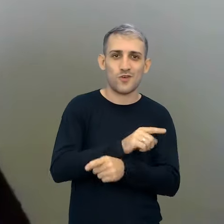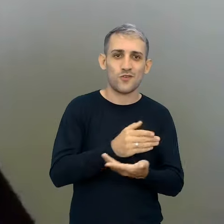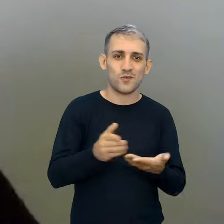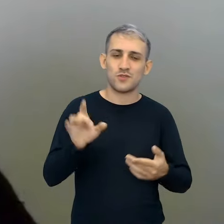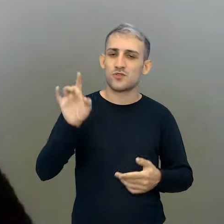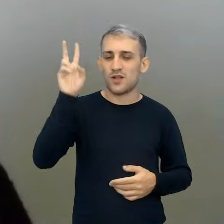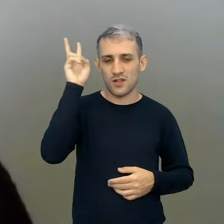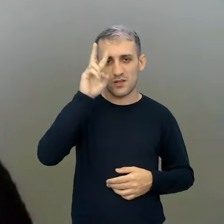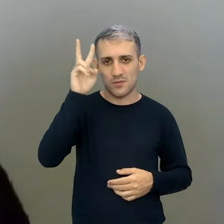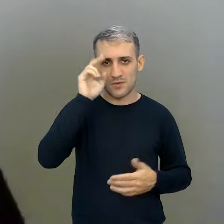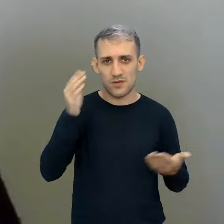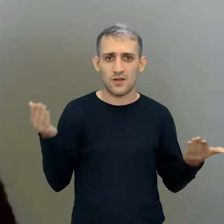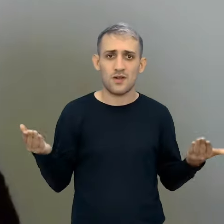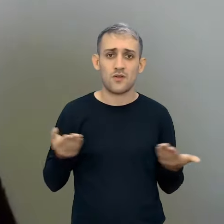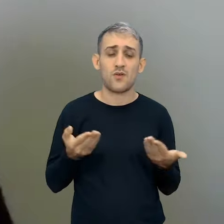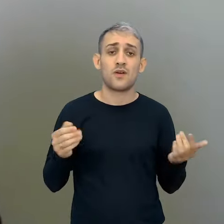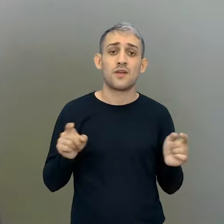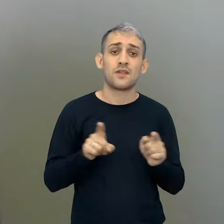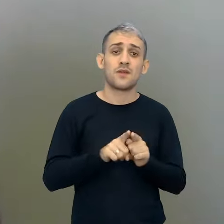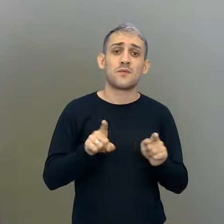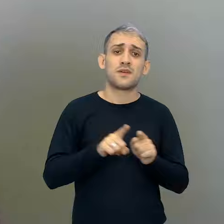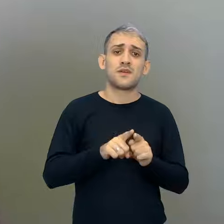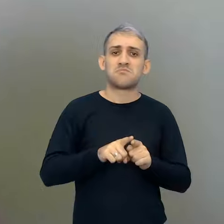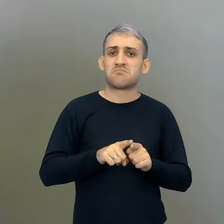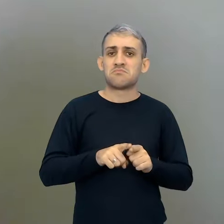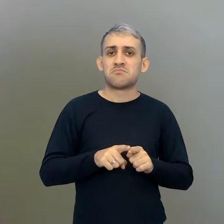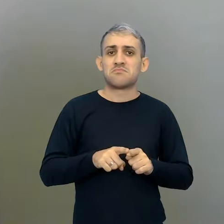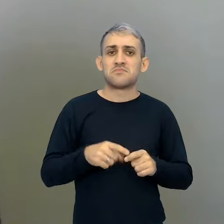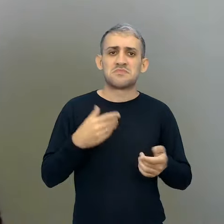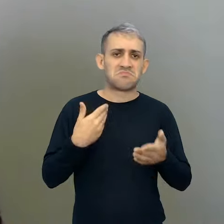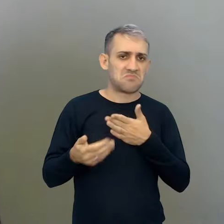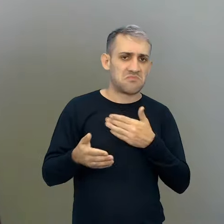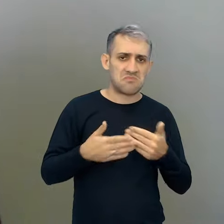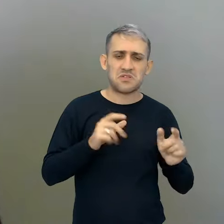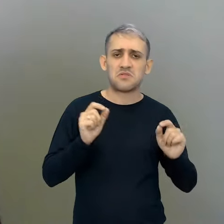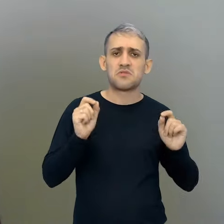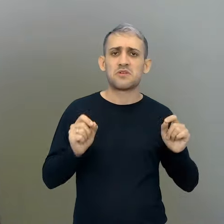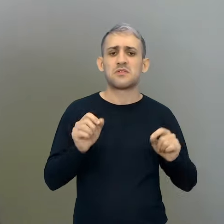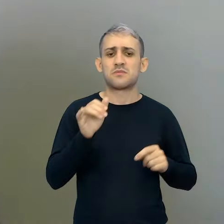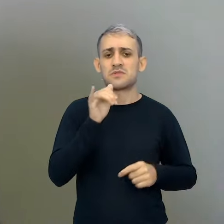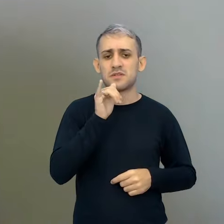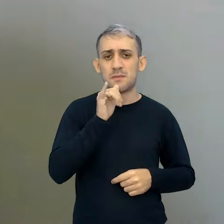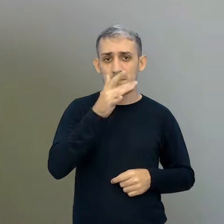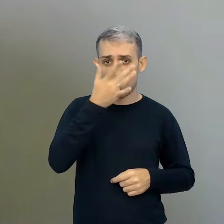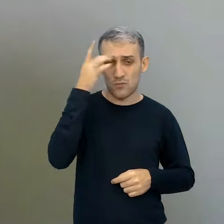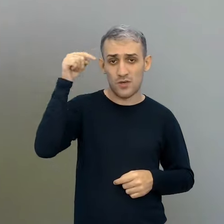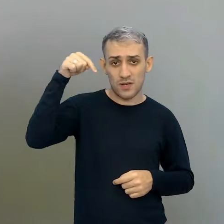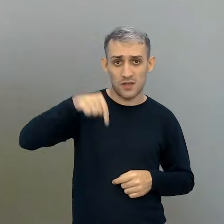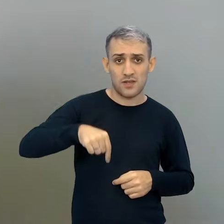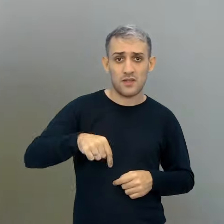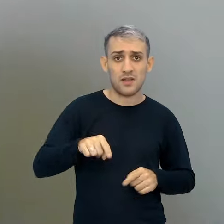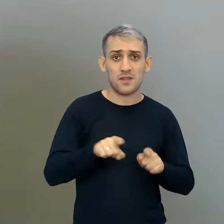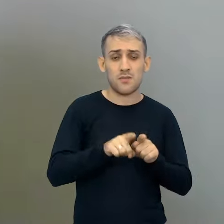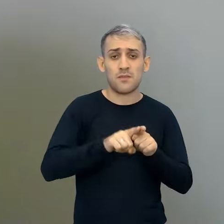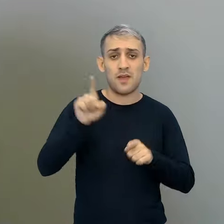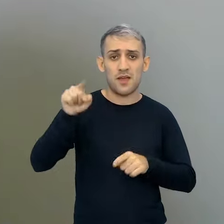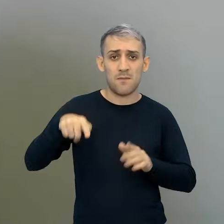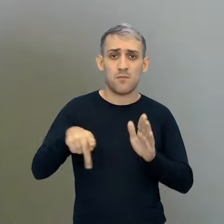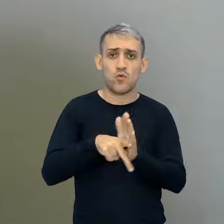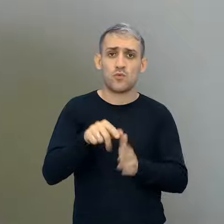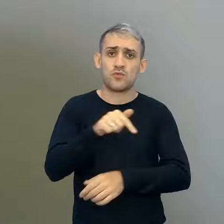só retificando esse momento e tanto faz professores que tanto para quem está aqui e é do sétimo